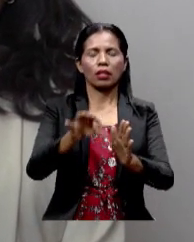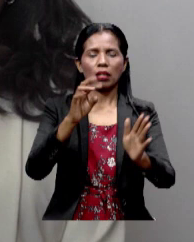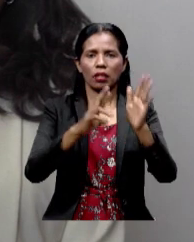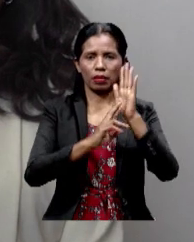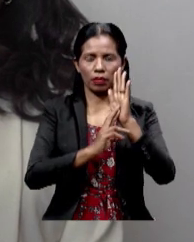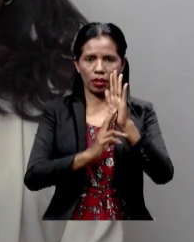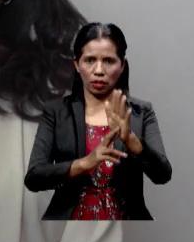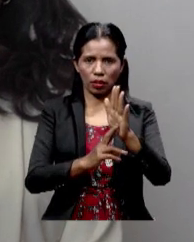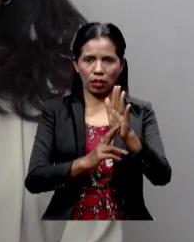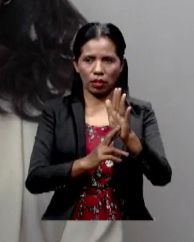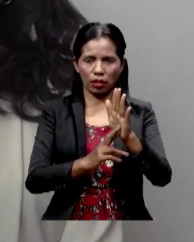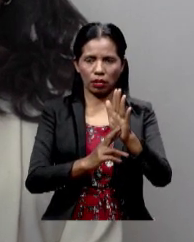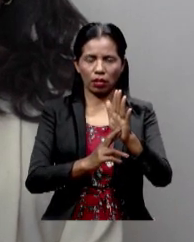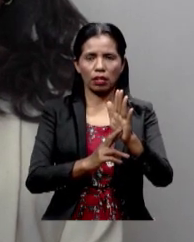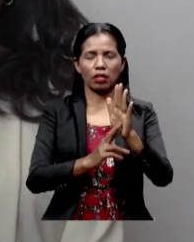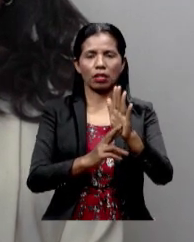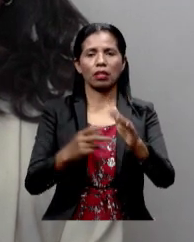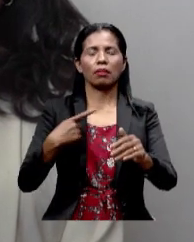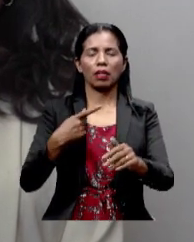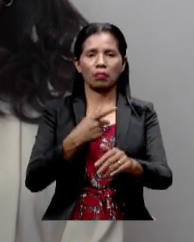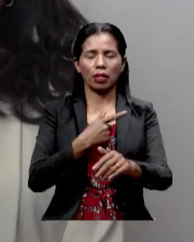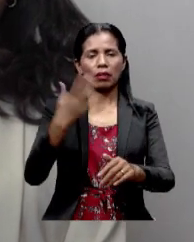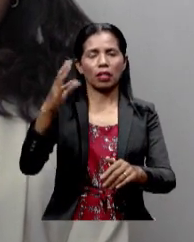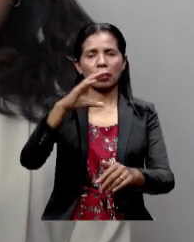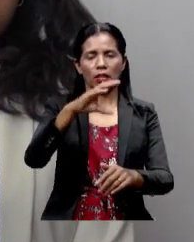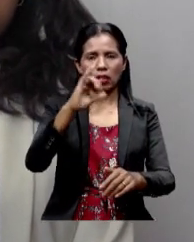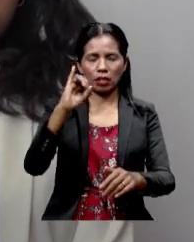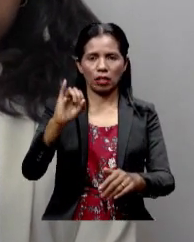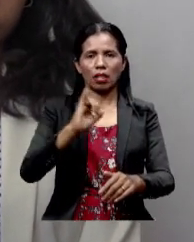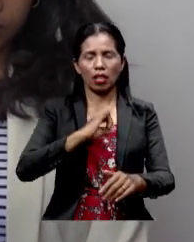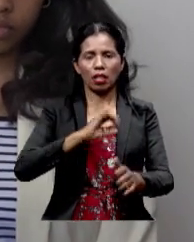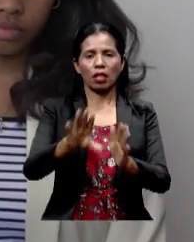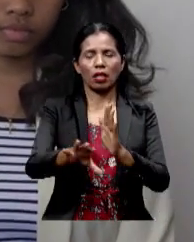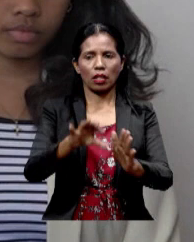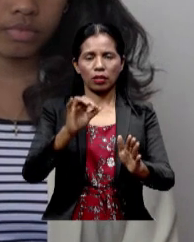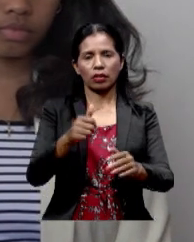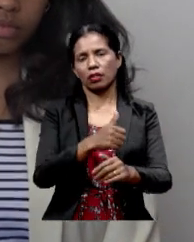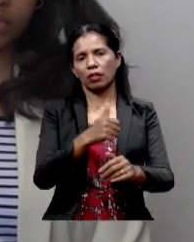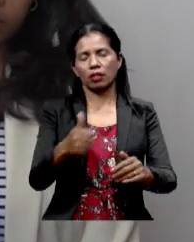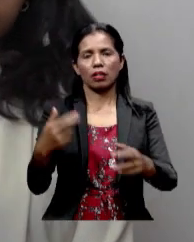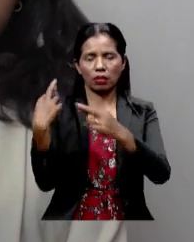representa Parlamento e a Conselho de Imprensa, tambau hetan knar selu kona.